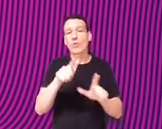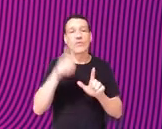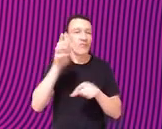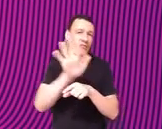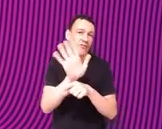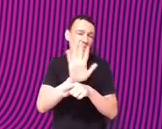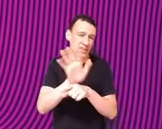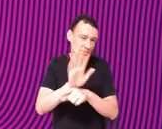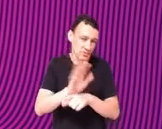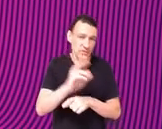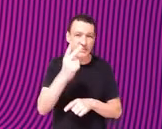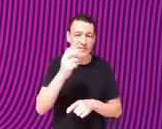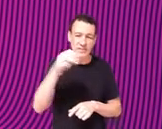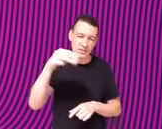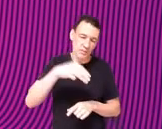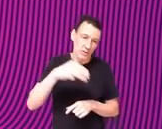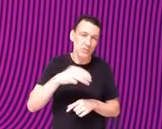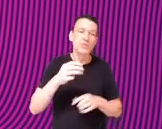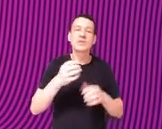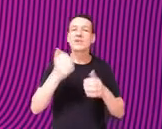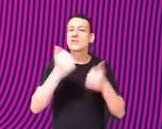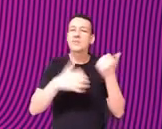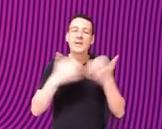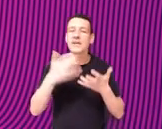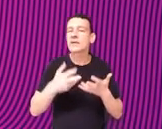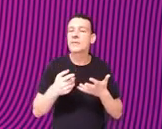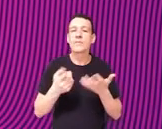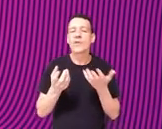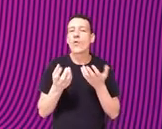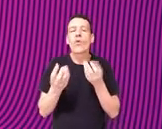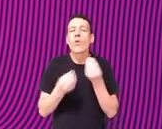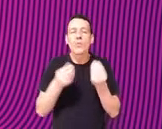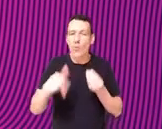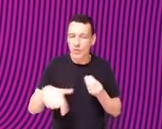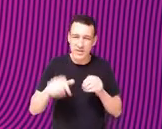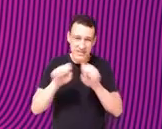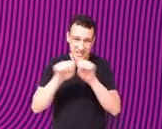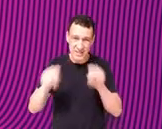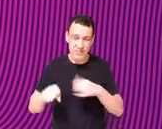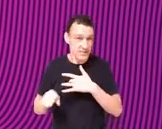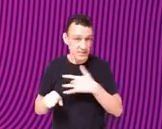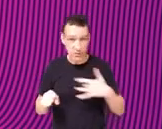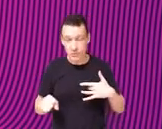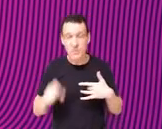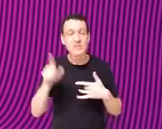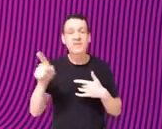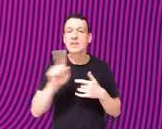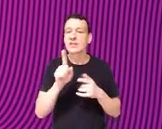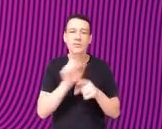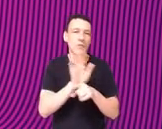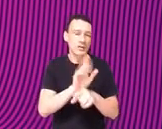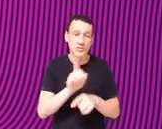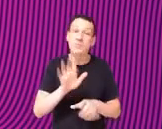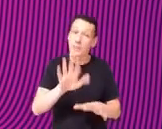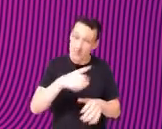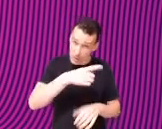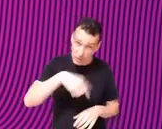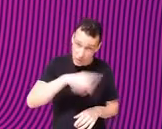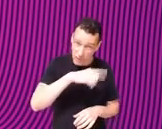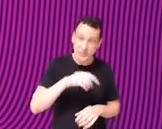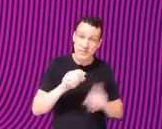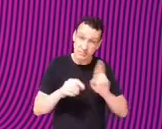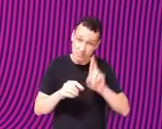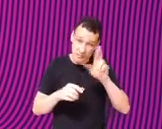hoje não atendidos pelo sistema de saúde e que nós, cardiologistas e sistema de saúde, temos que ajudar na área da